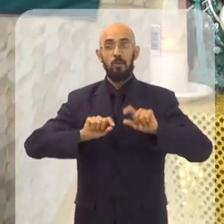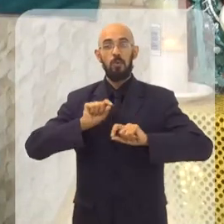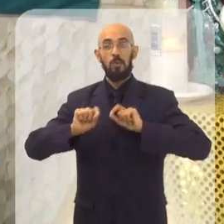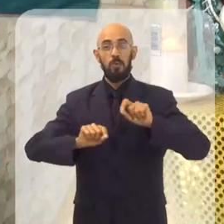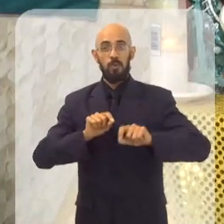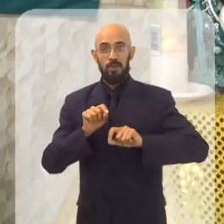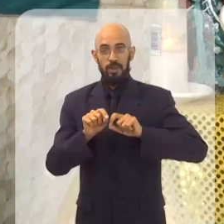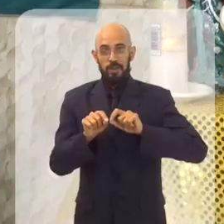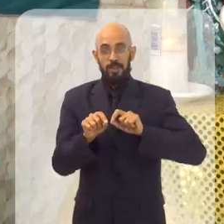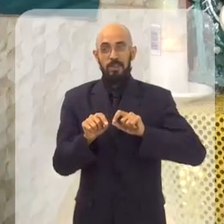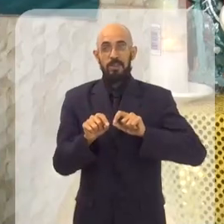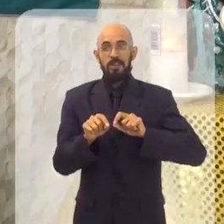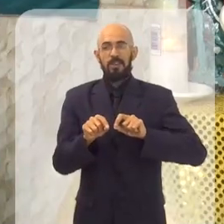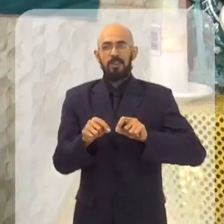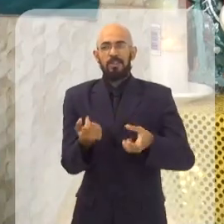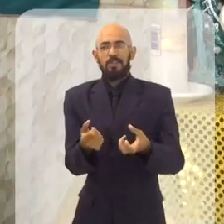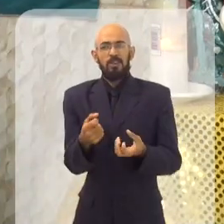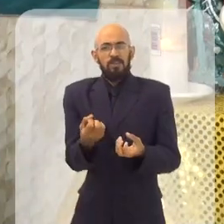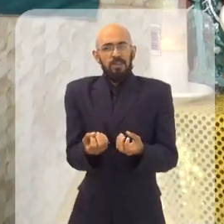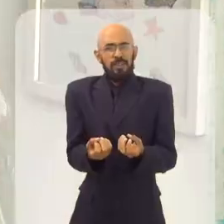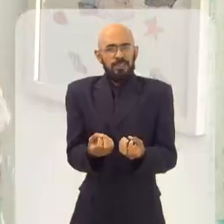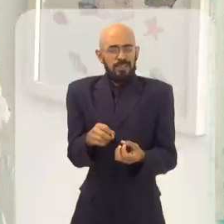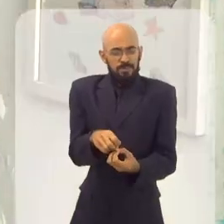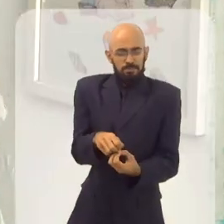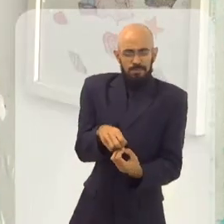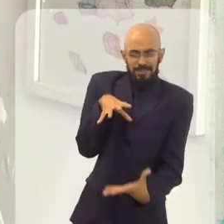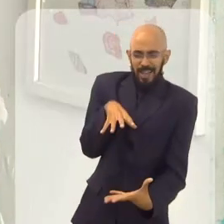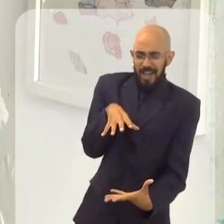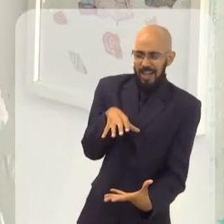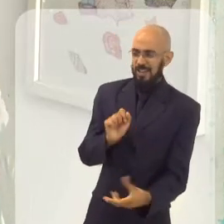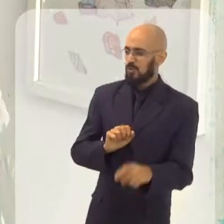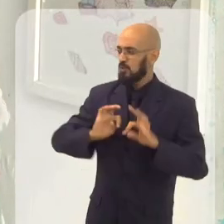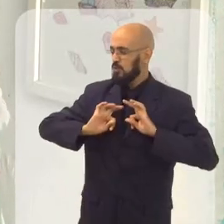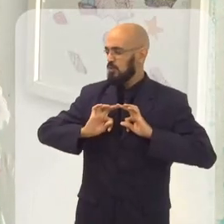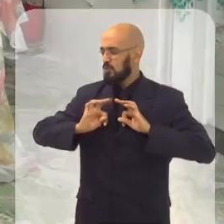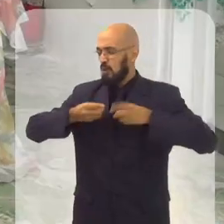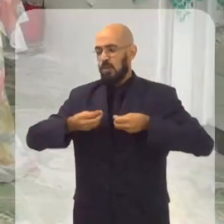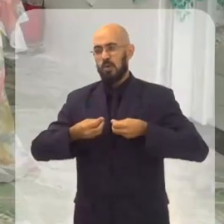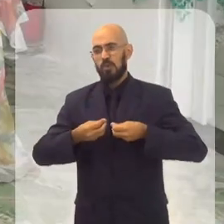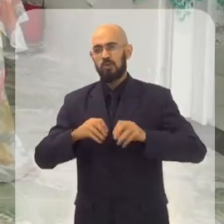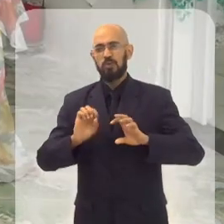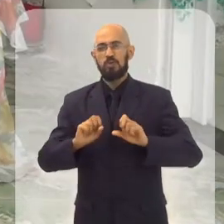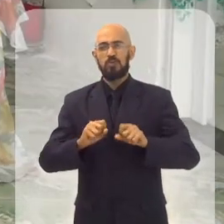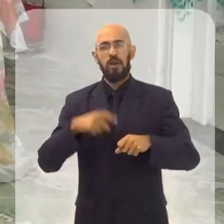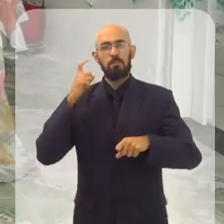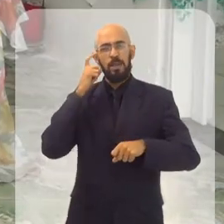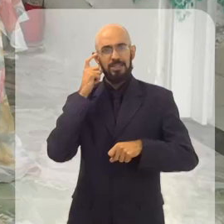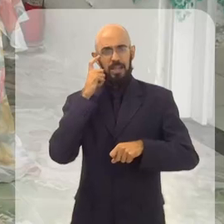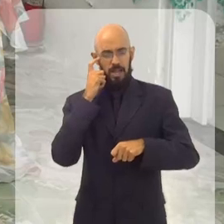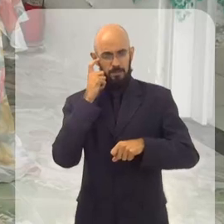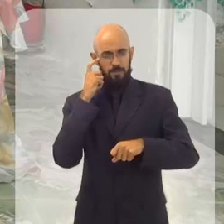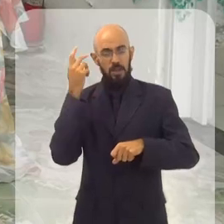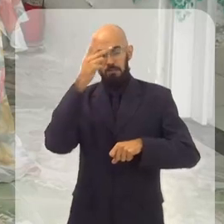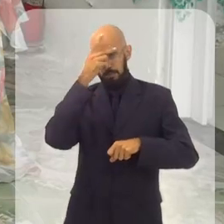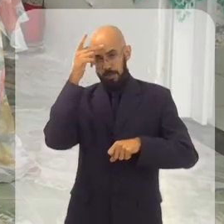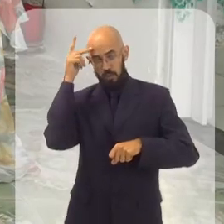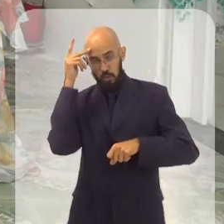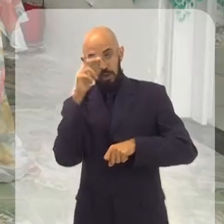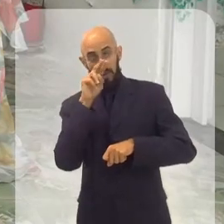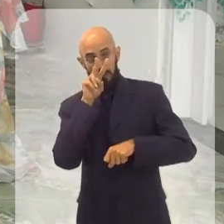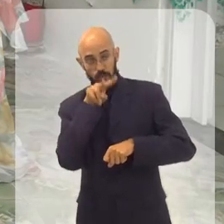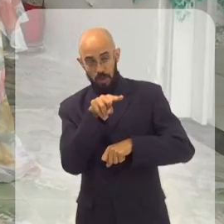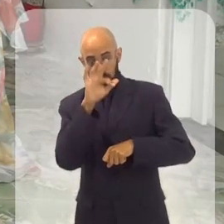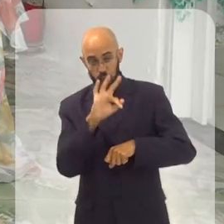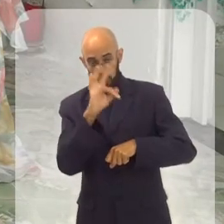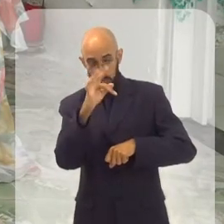Com esse mistério, com essa encantaria. Sim. Porque, vamos pensar, uma pessoa vê a vida,